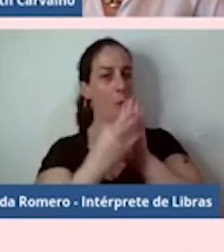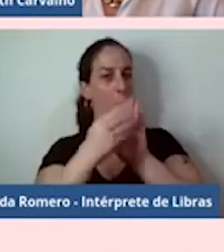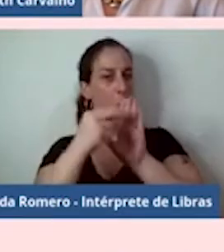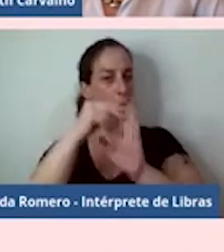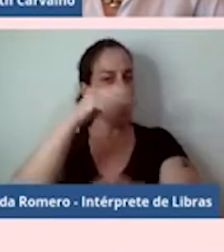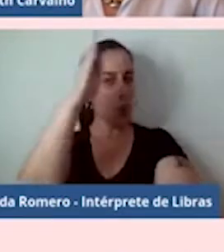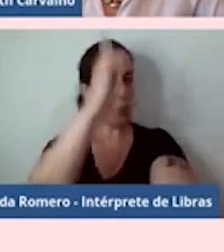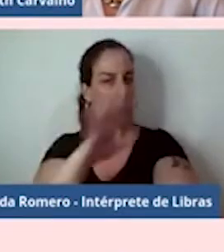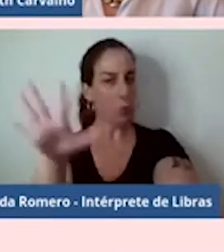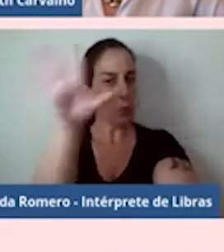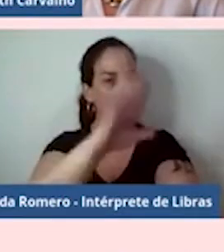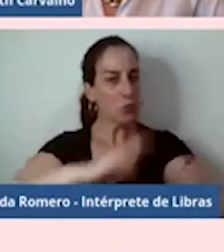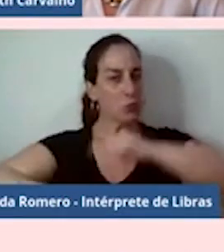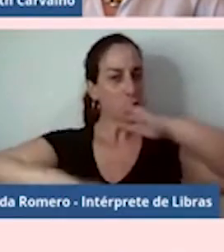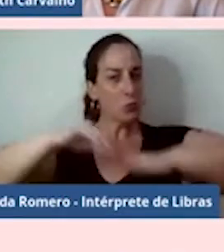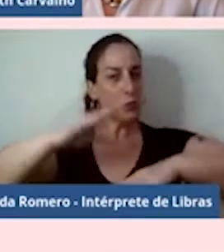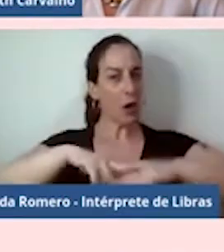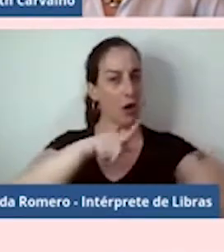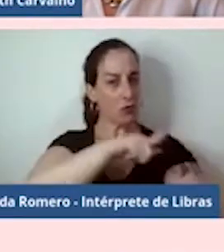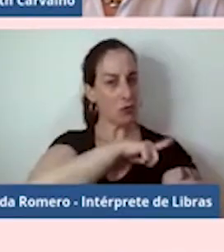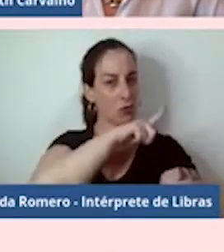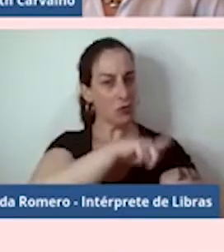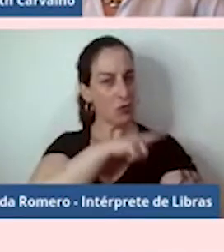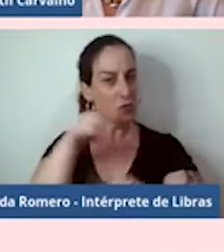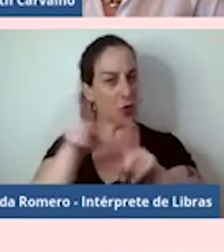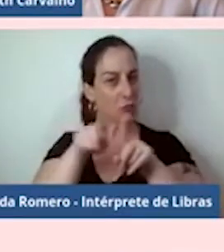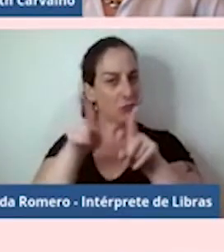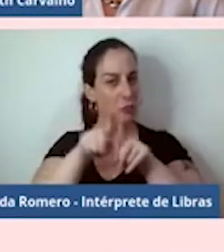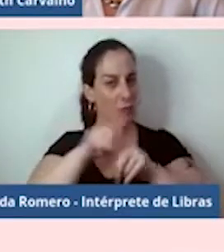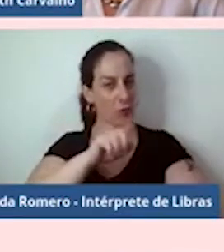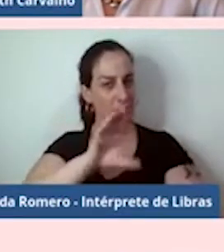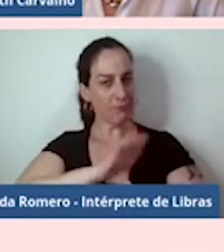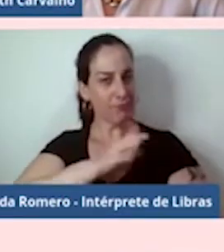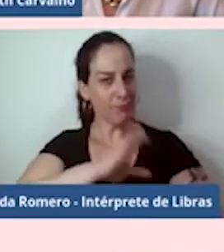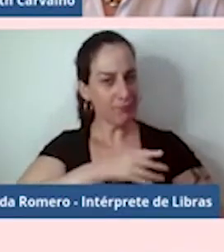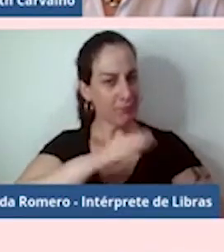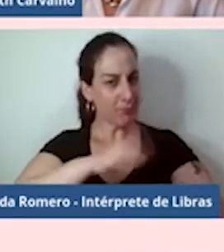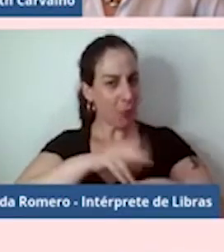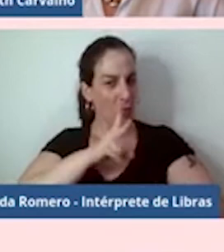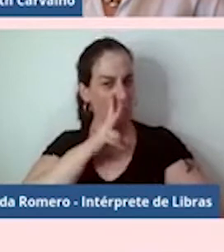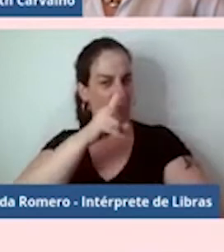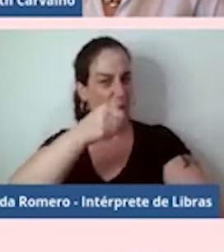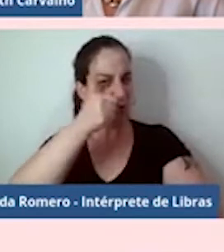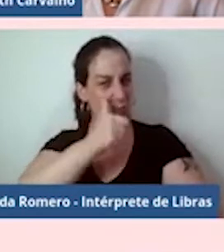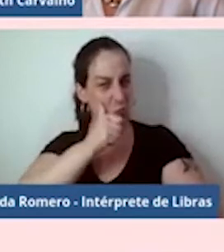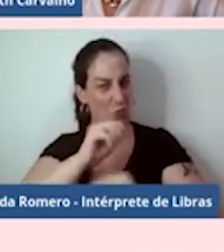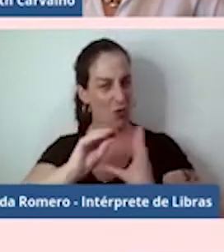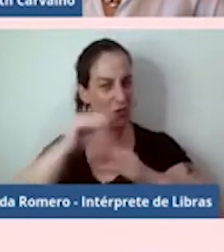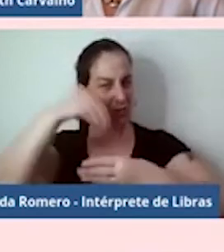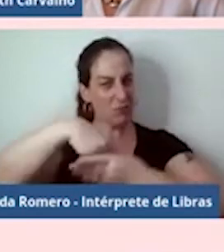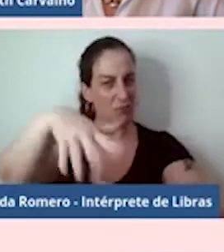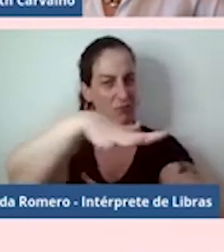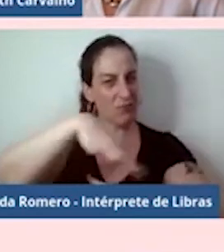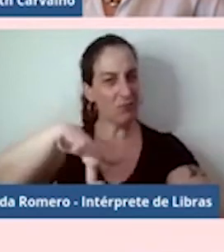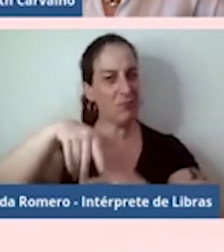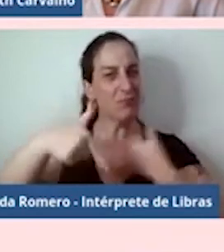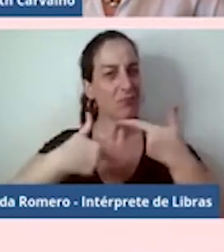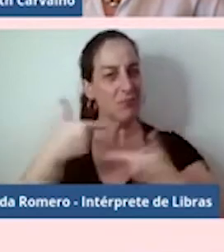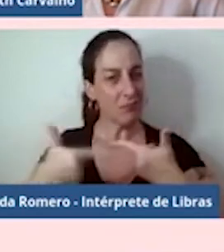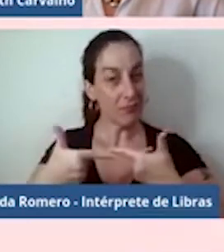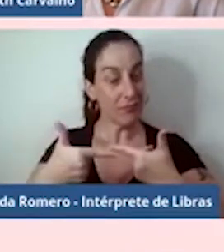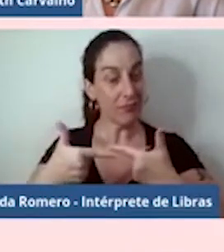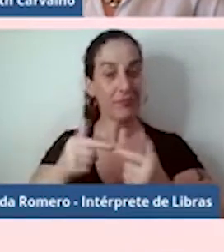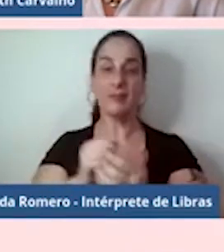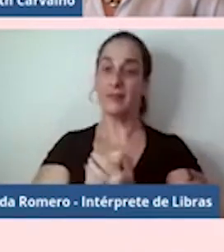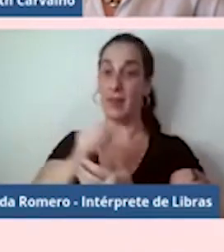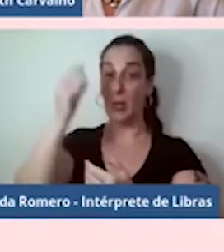práticas de gestão e iniciativas pelo empoderamento da mulher no ambiente de trabalho. O SESC RS e o